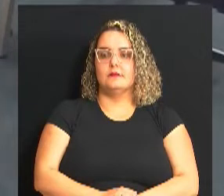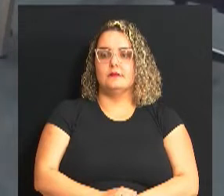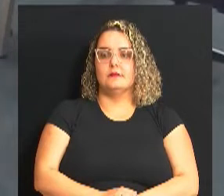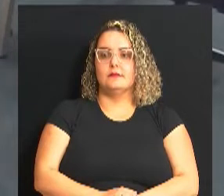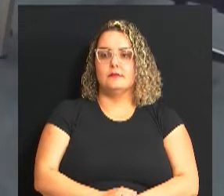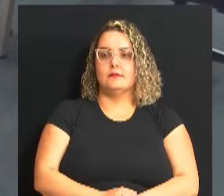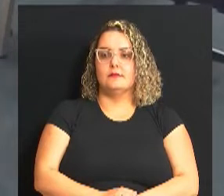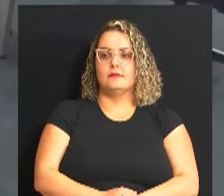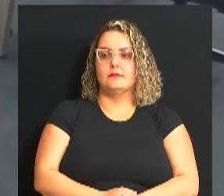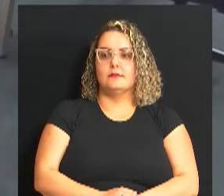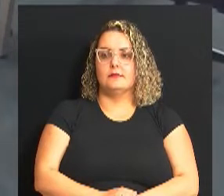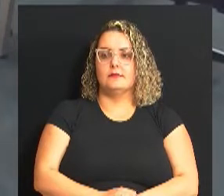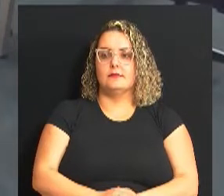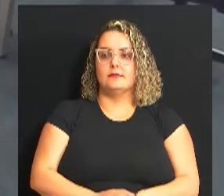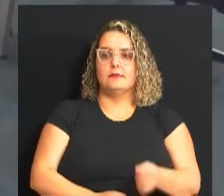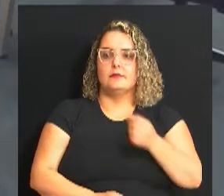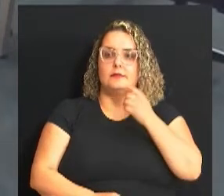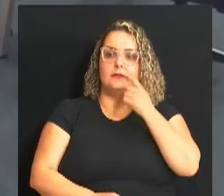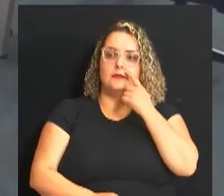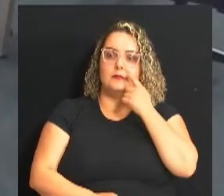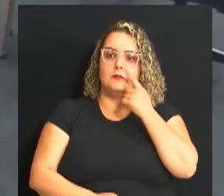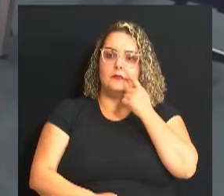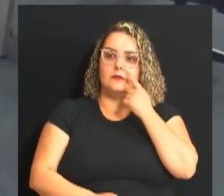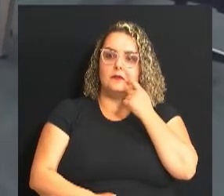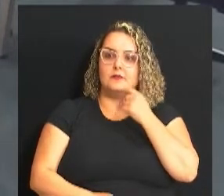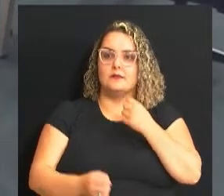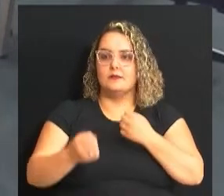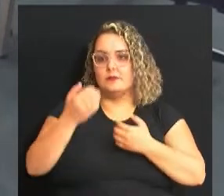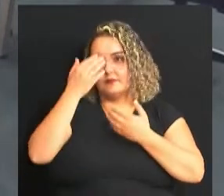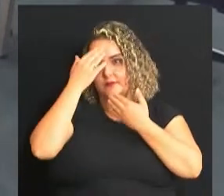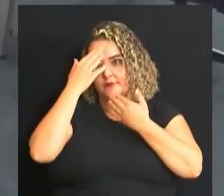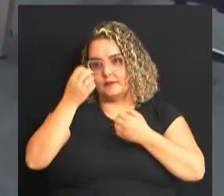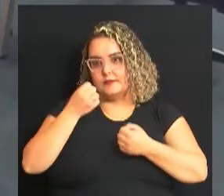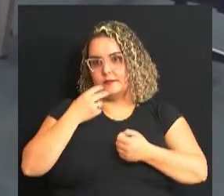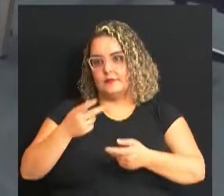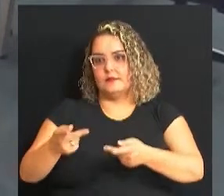Muito obrigado, secretária. Seja muito bem-vinda.